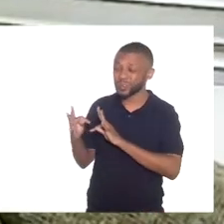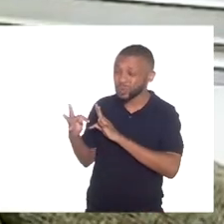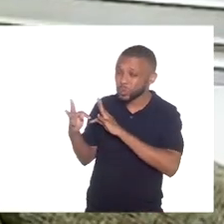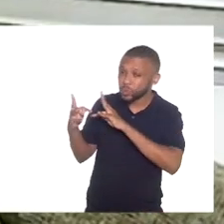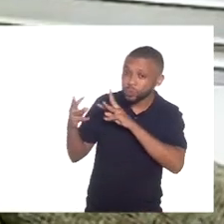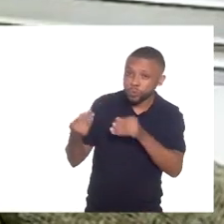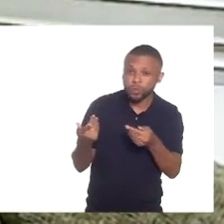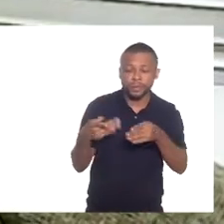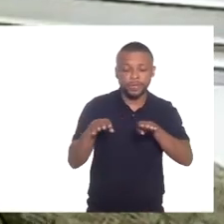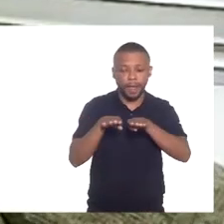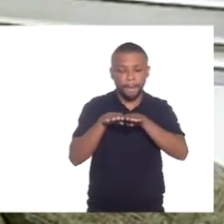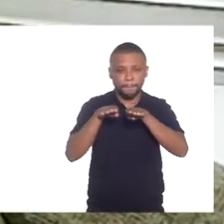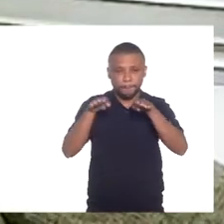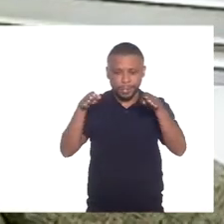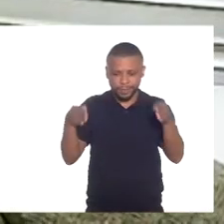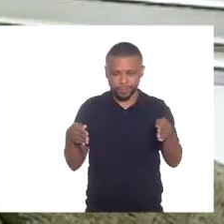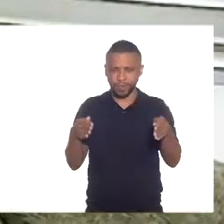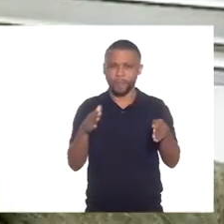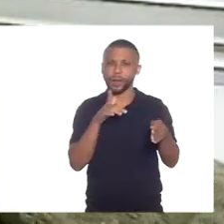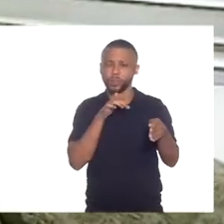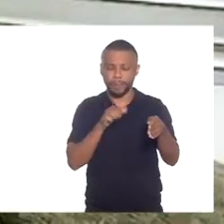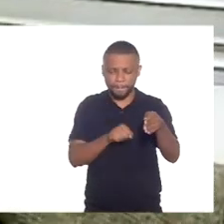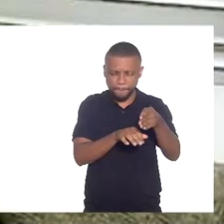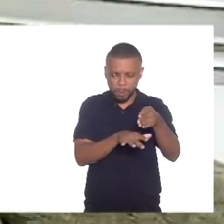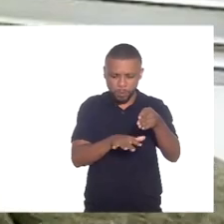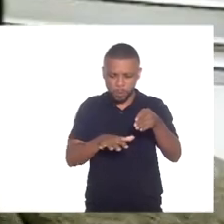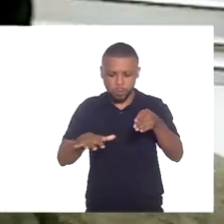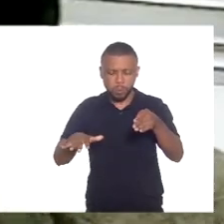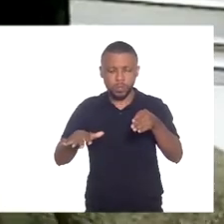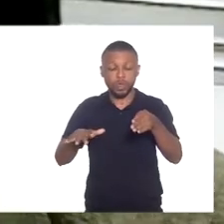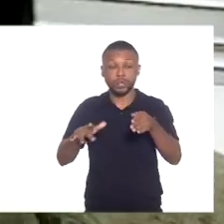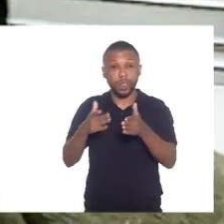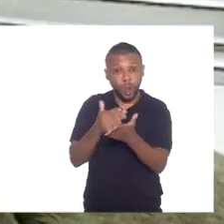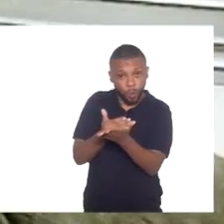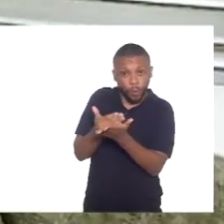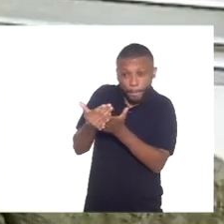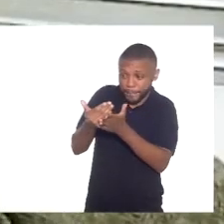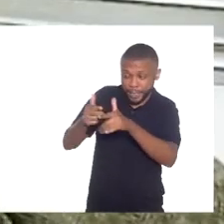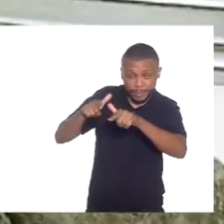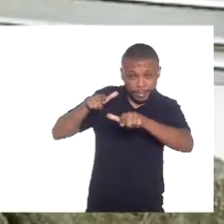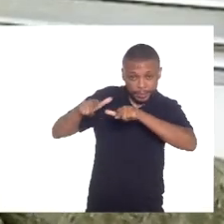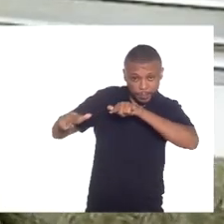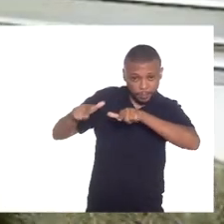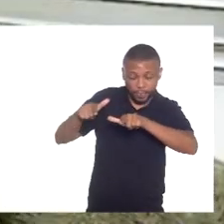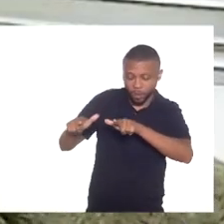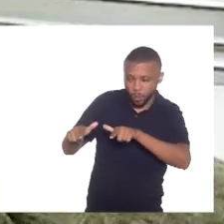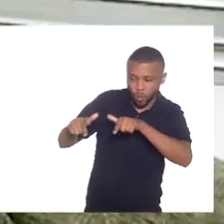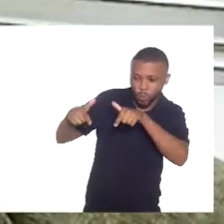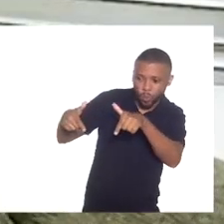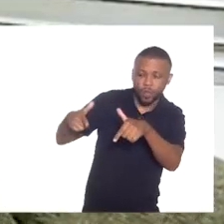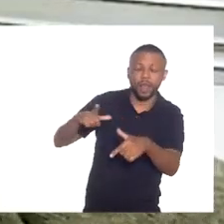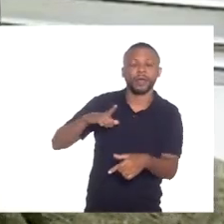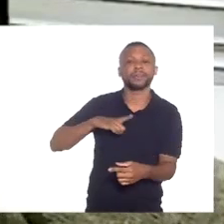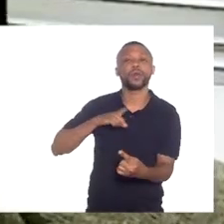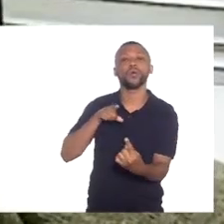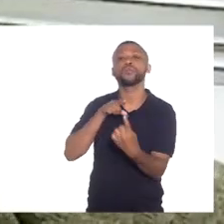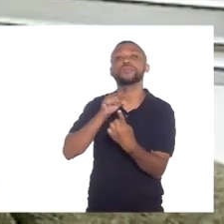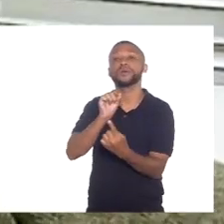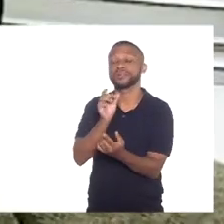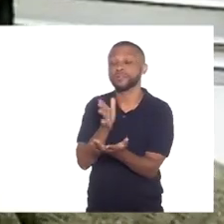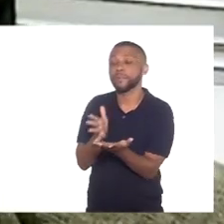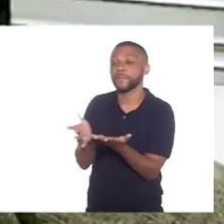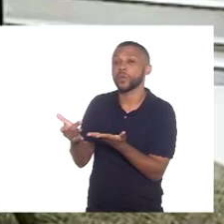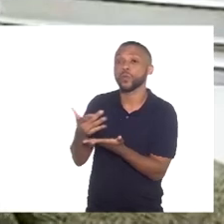que entra em operação, no momento que entra a operação, ela recolha 3%